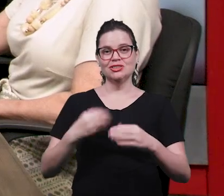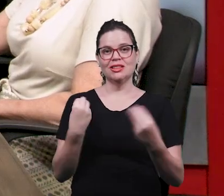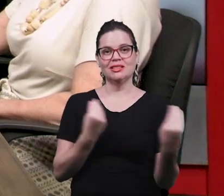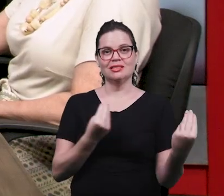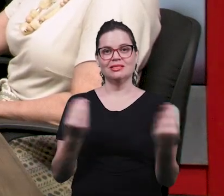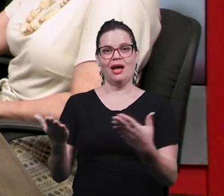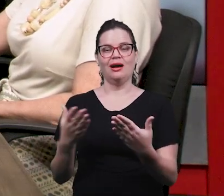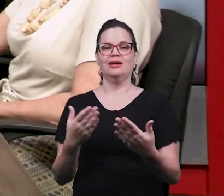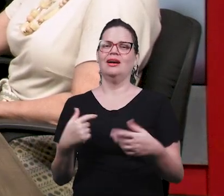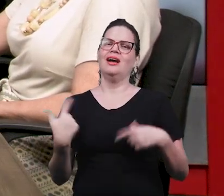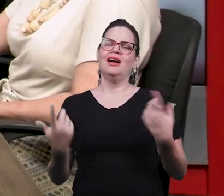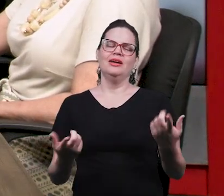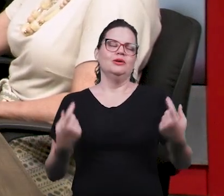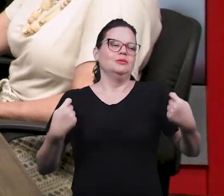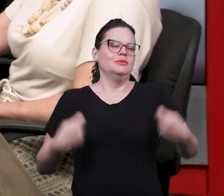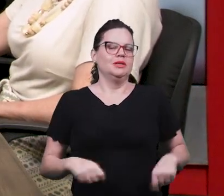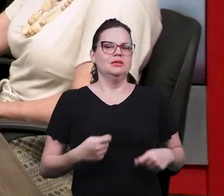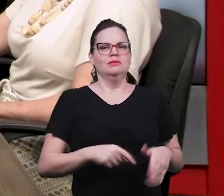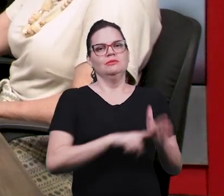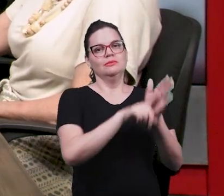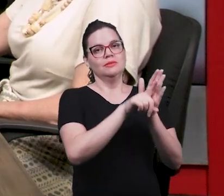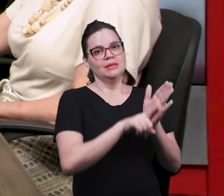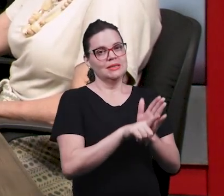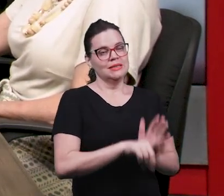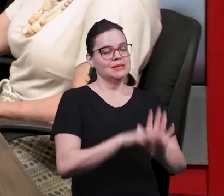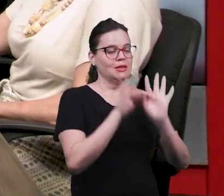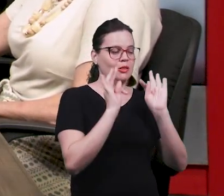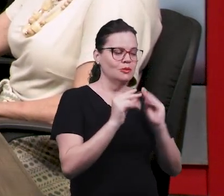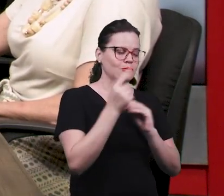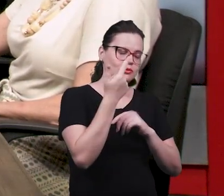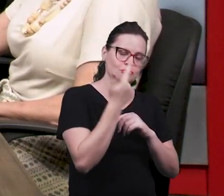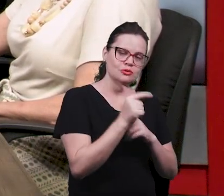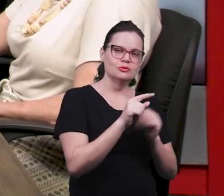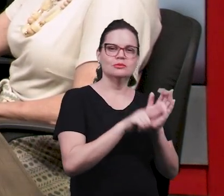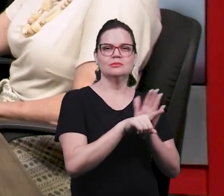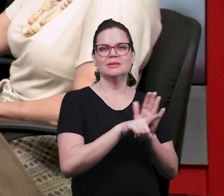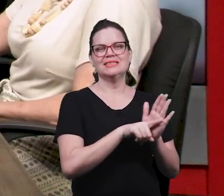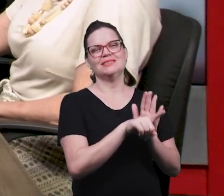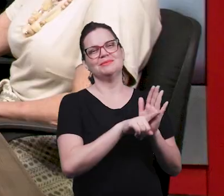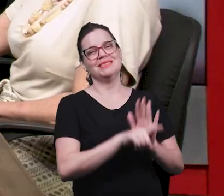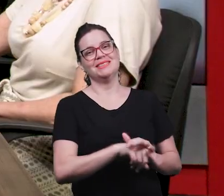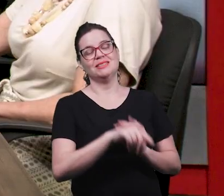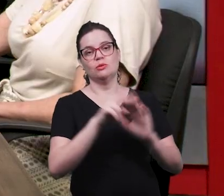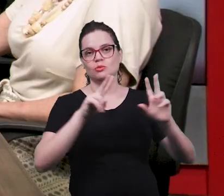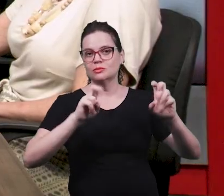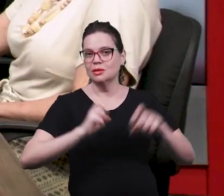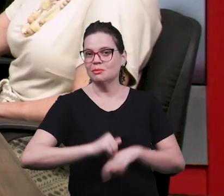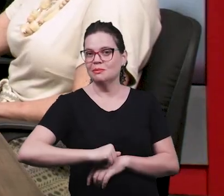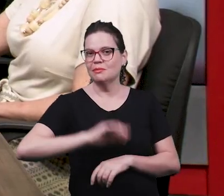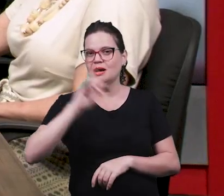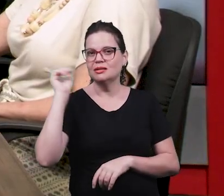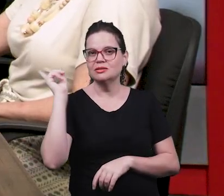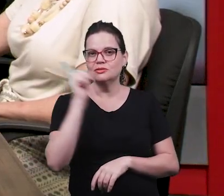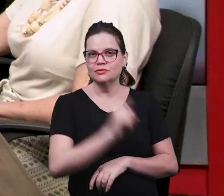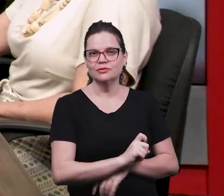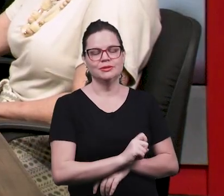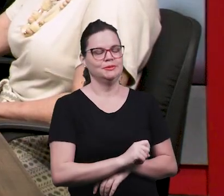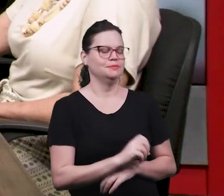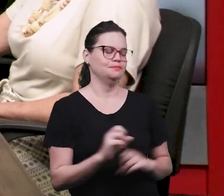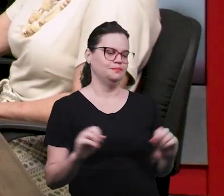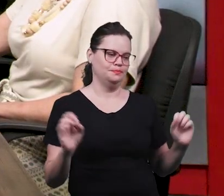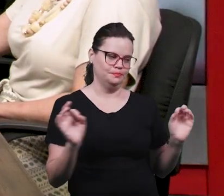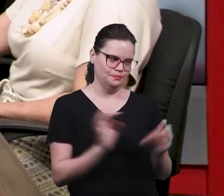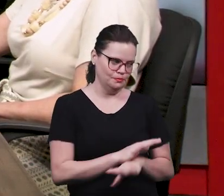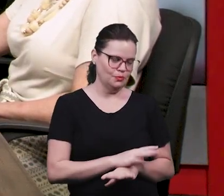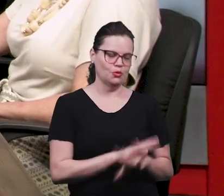fazer uma pesquisa, eu comecei tudo de novo, fui fazer uma pesquisa, era um tema mais difícil, aí